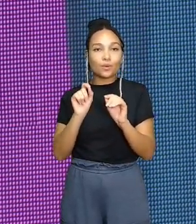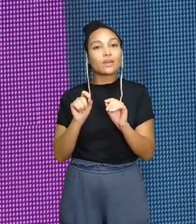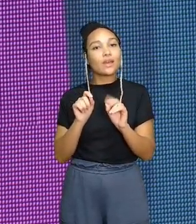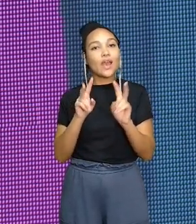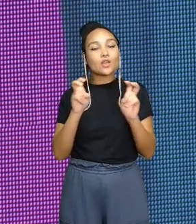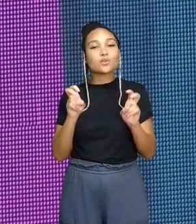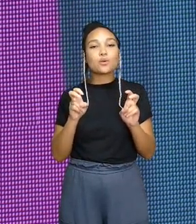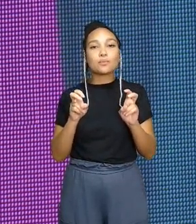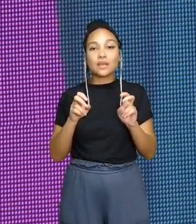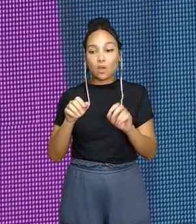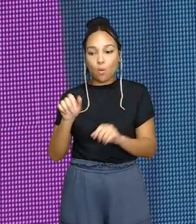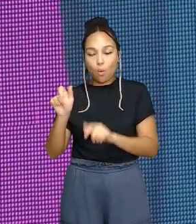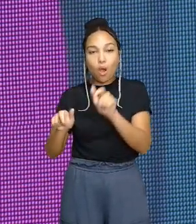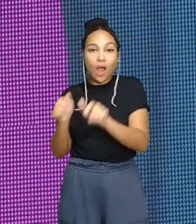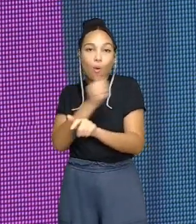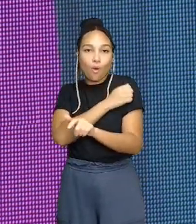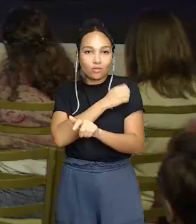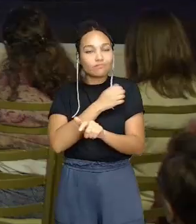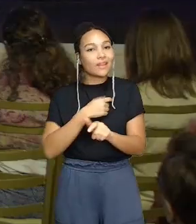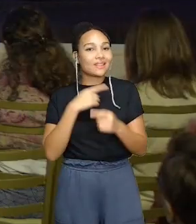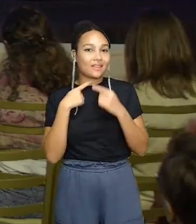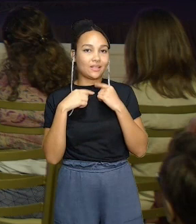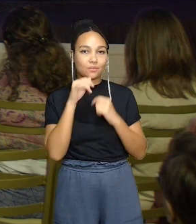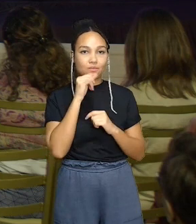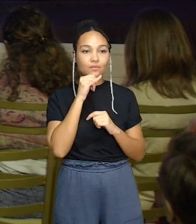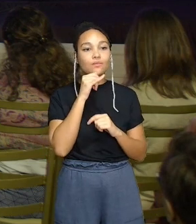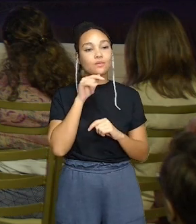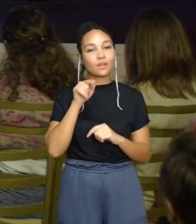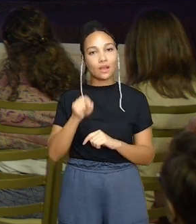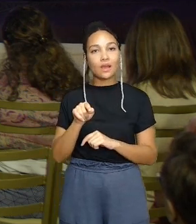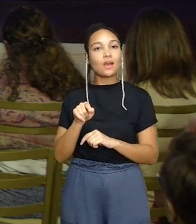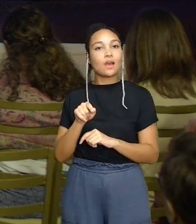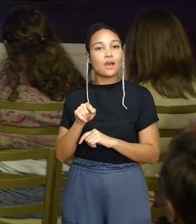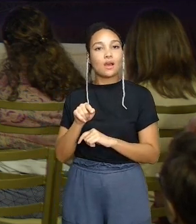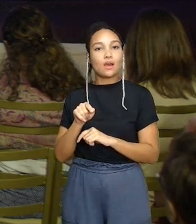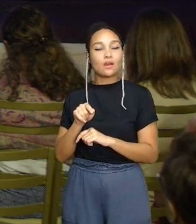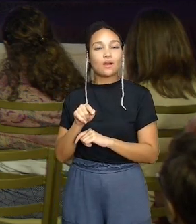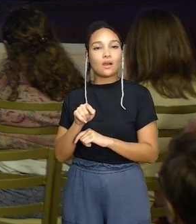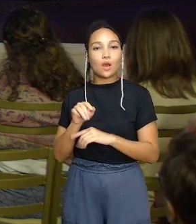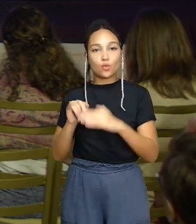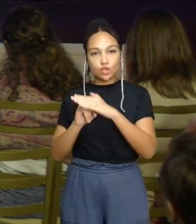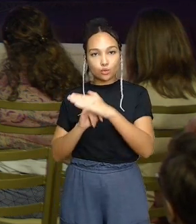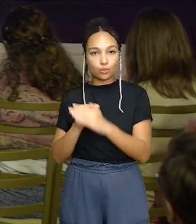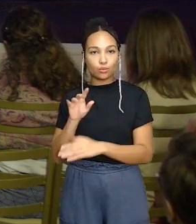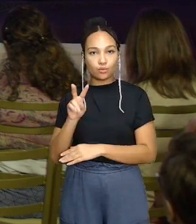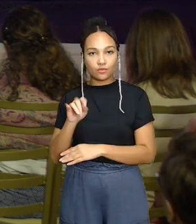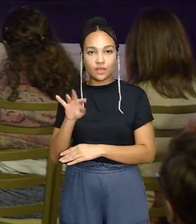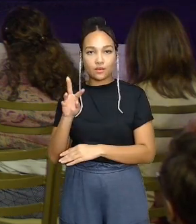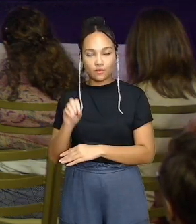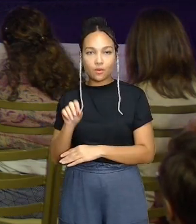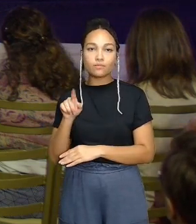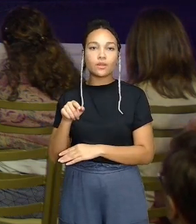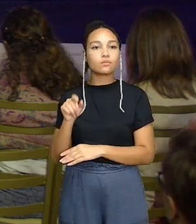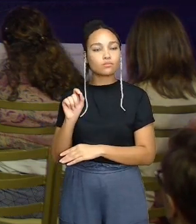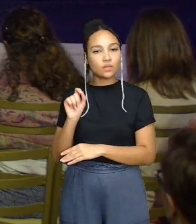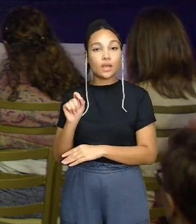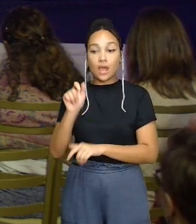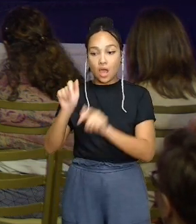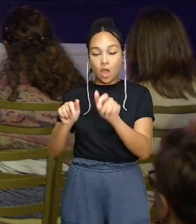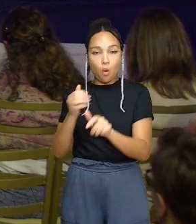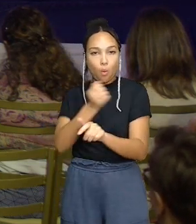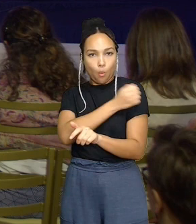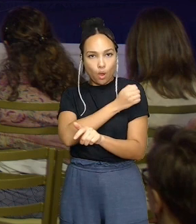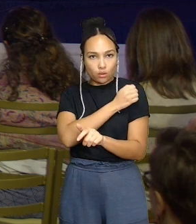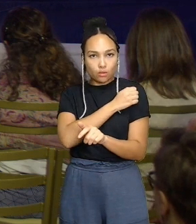dos estudantes, né? Então, a Fundação Telefônica Vivo fez uma mobilização no sentido mesmo de dizer para o estudante o que esse